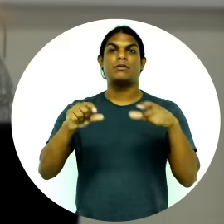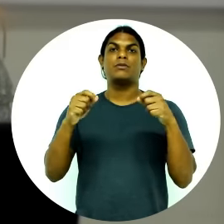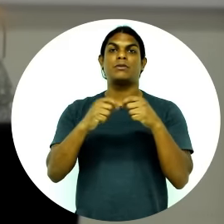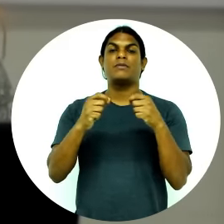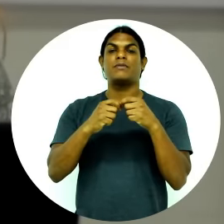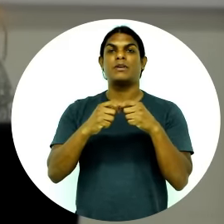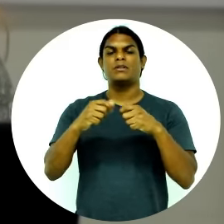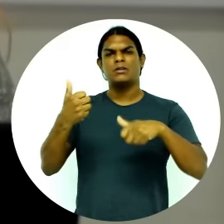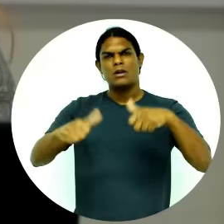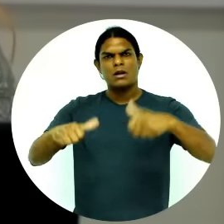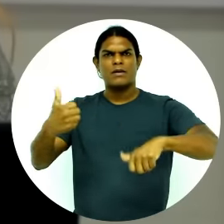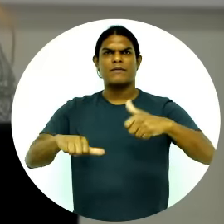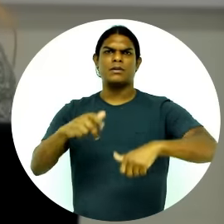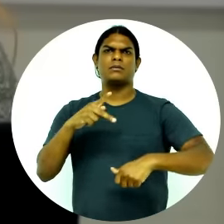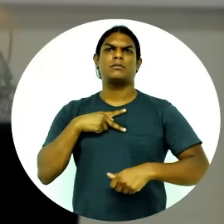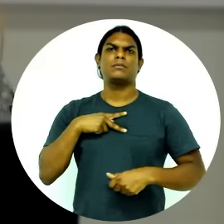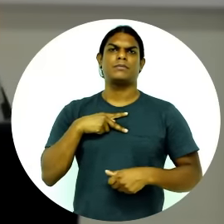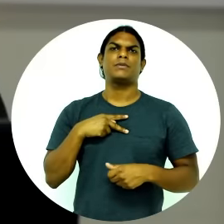deles.